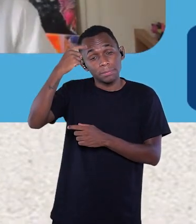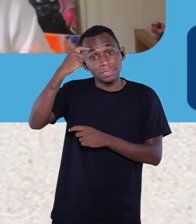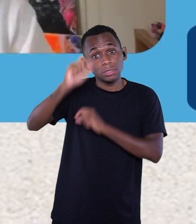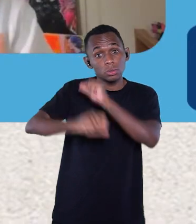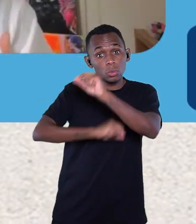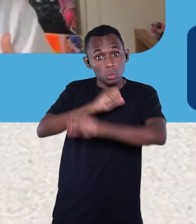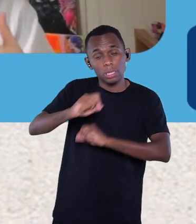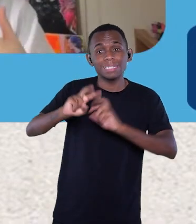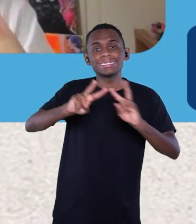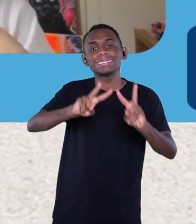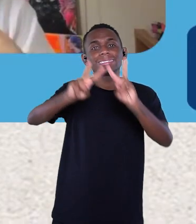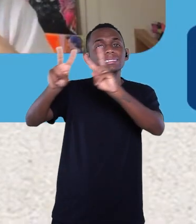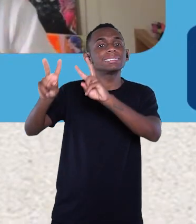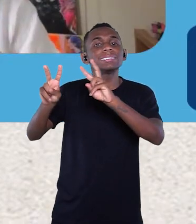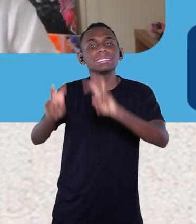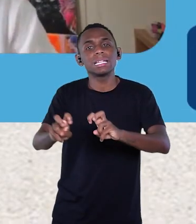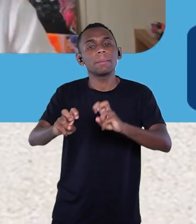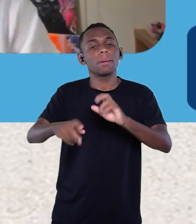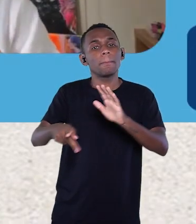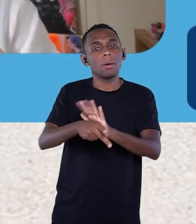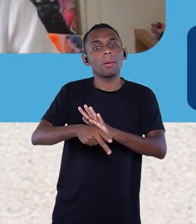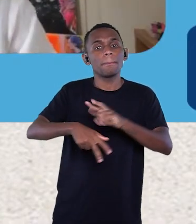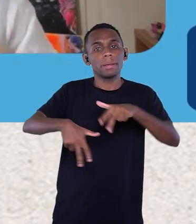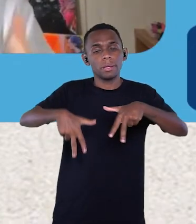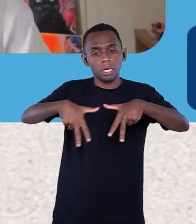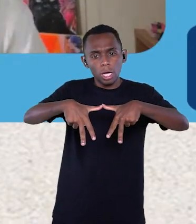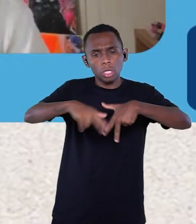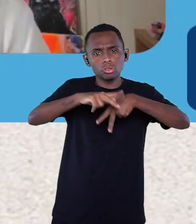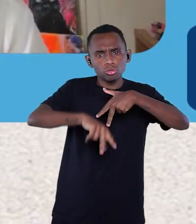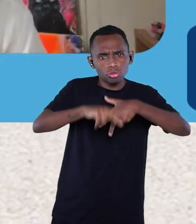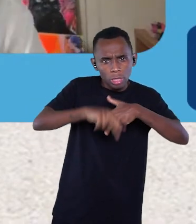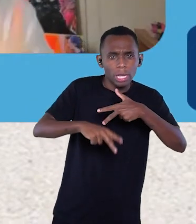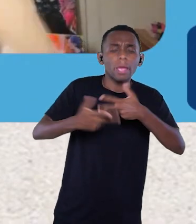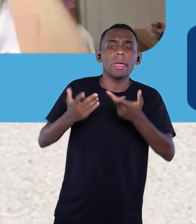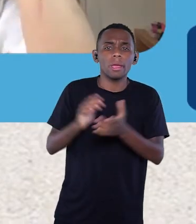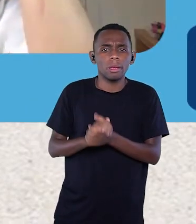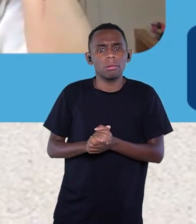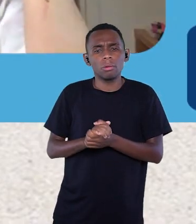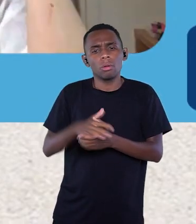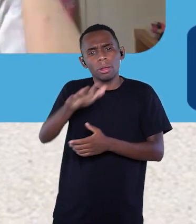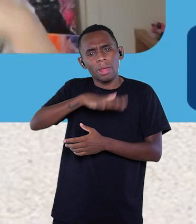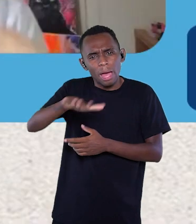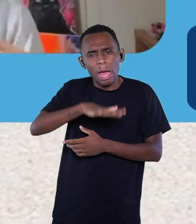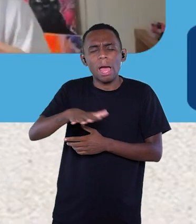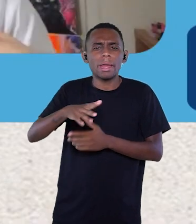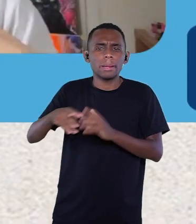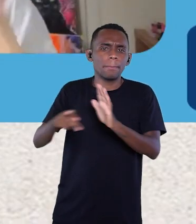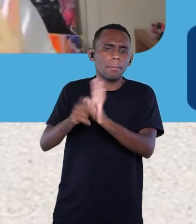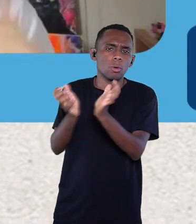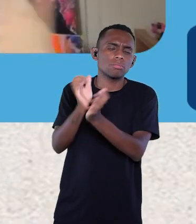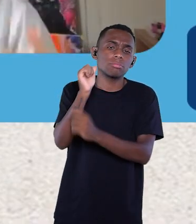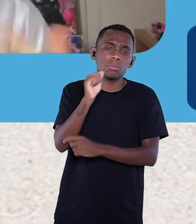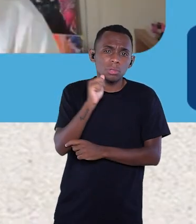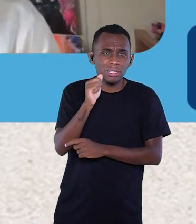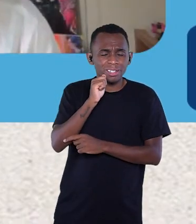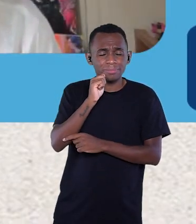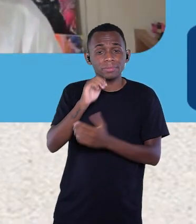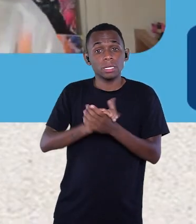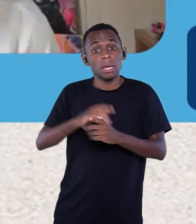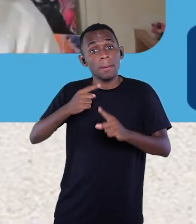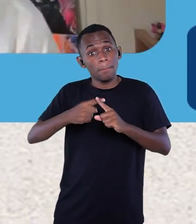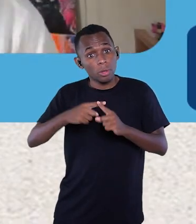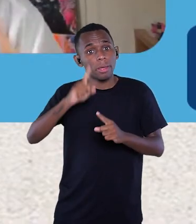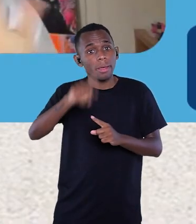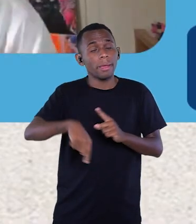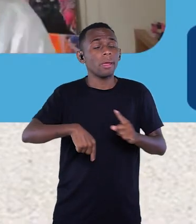pensando muito sobre questão de gênero, mais no sentido feminista, assim, não pensando tanto sobre sexualidade, porque é uma coisa que a